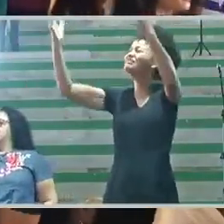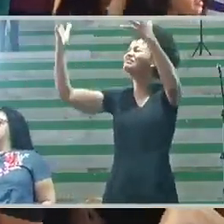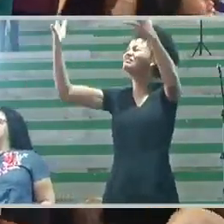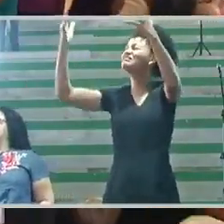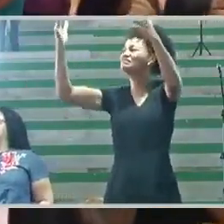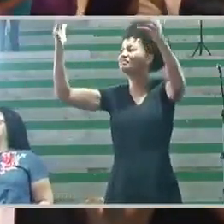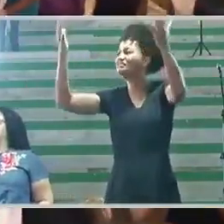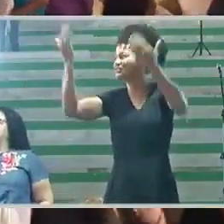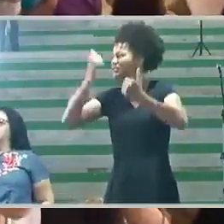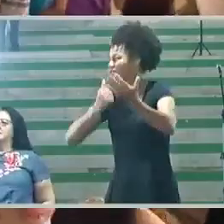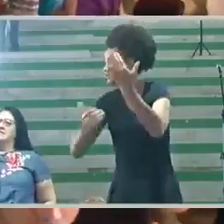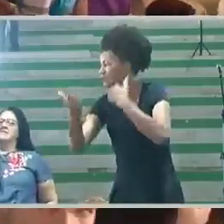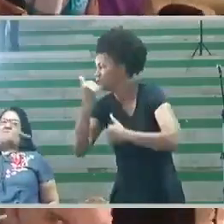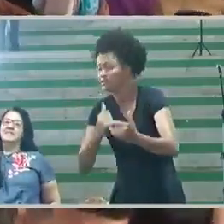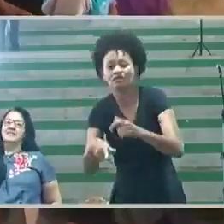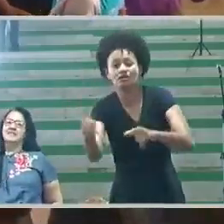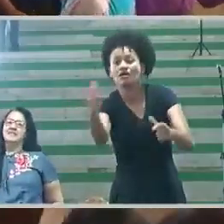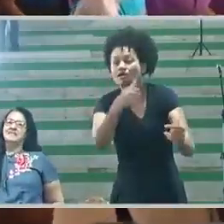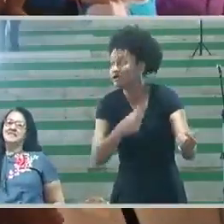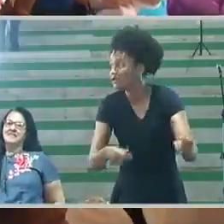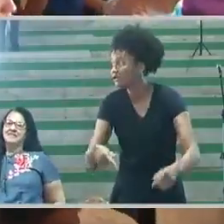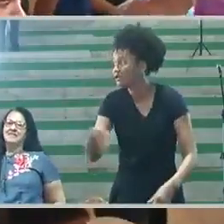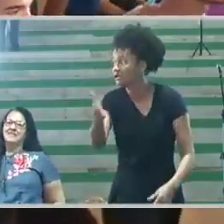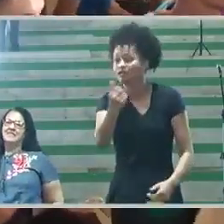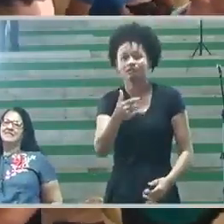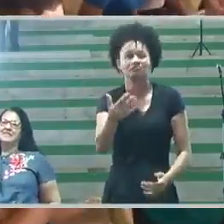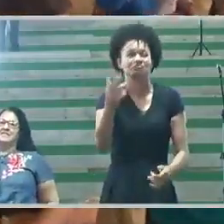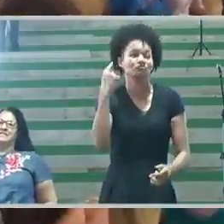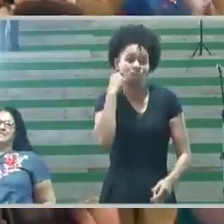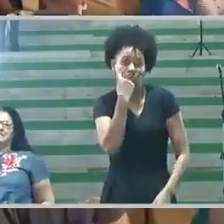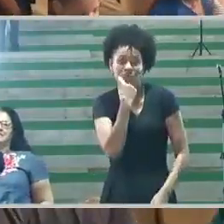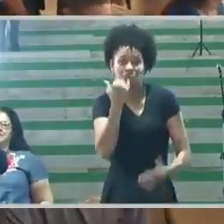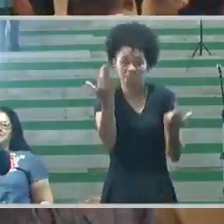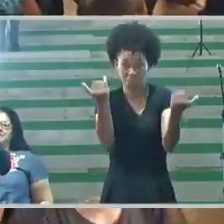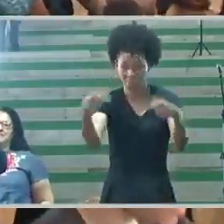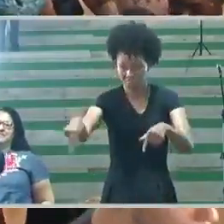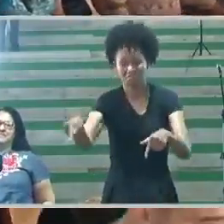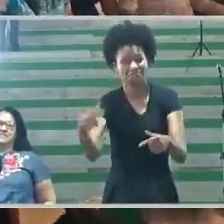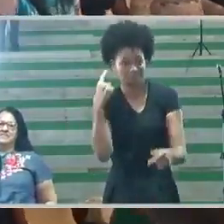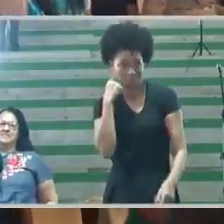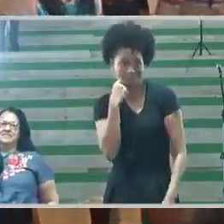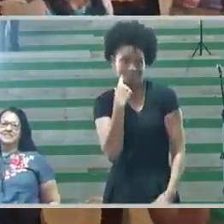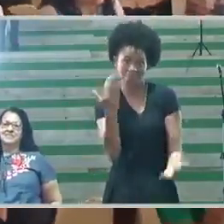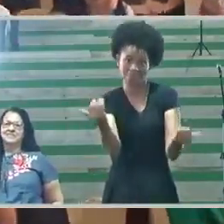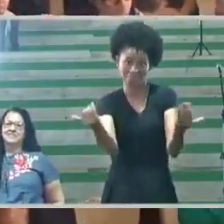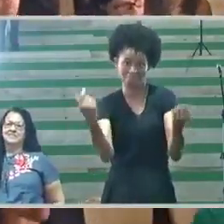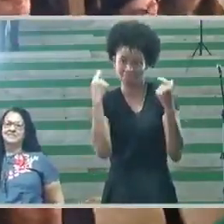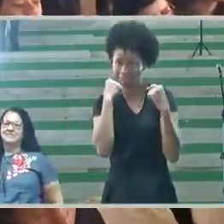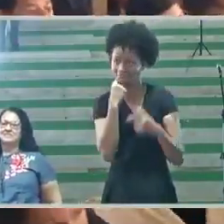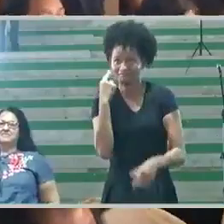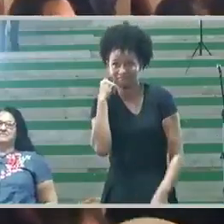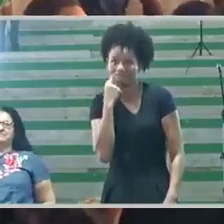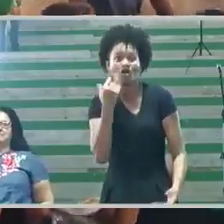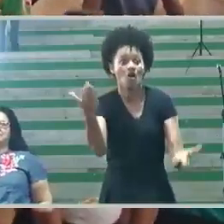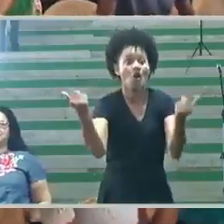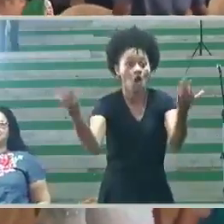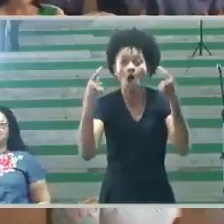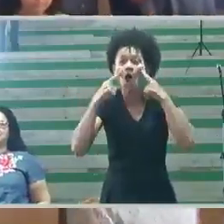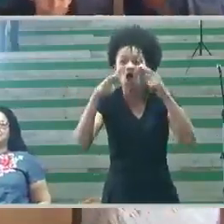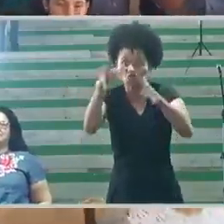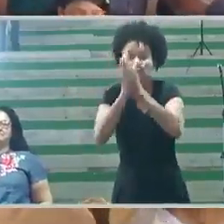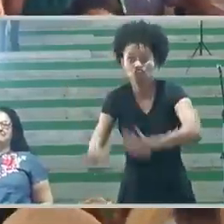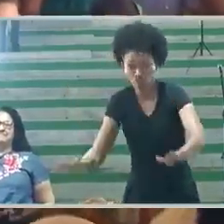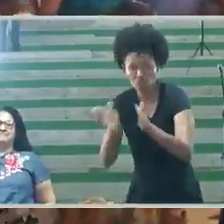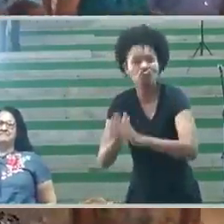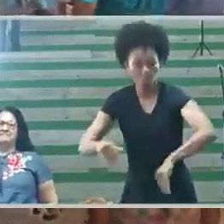Aleluia. Chama eles. Fala, fala pra ele ficar aqui, ó. Vem pra cá. Eu vou mostrar pra você o que é